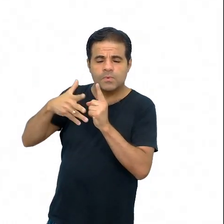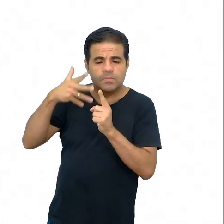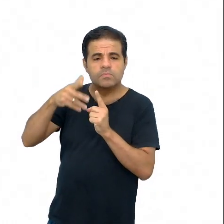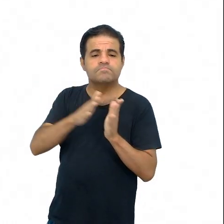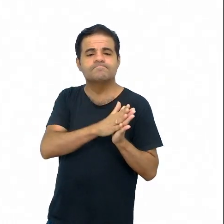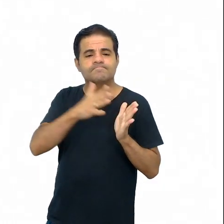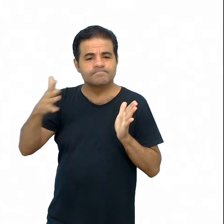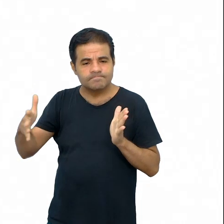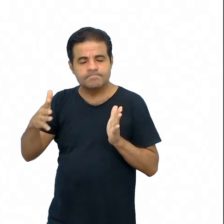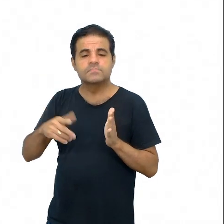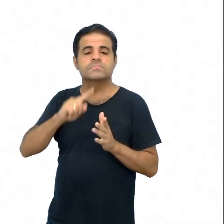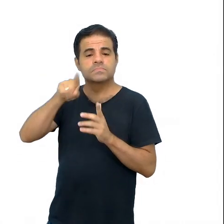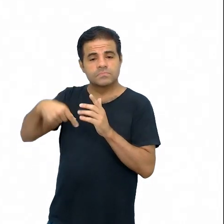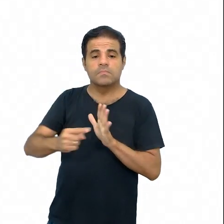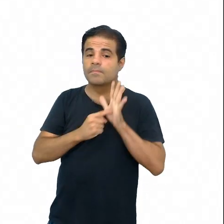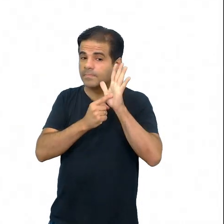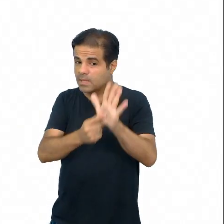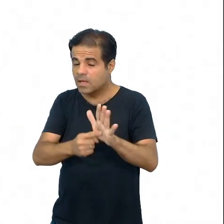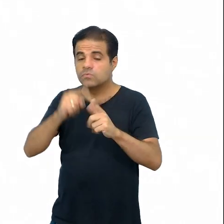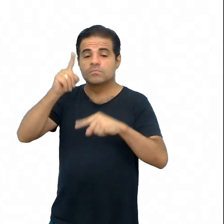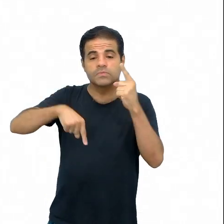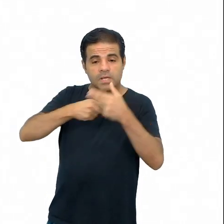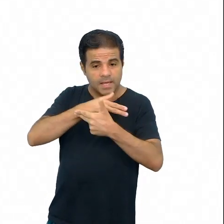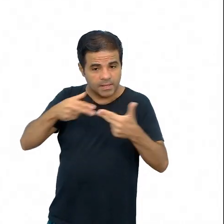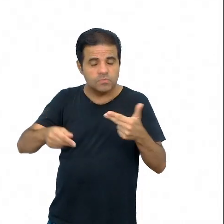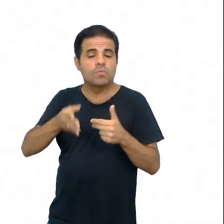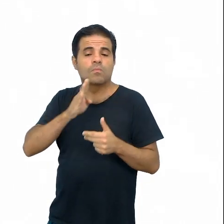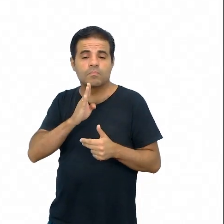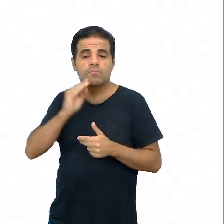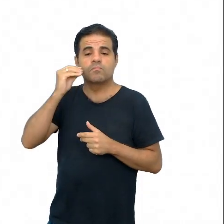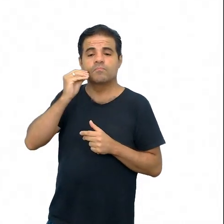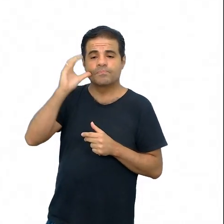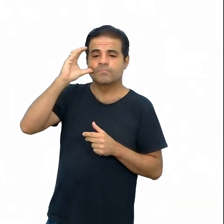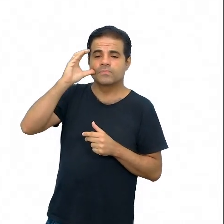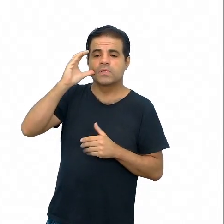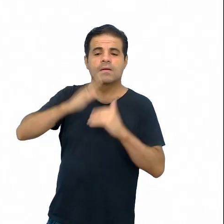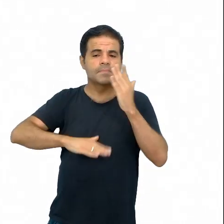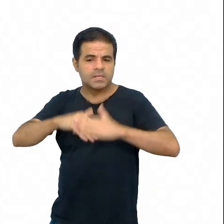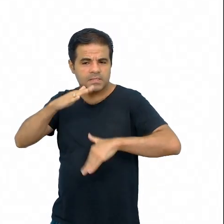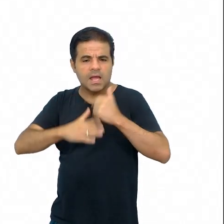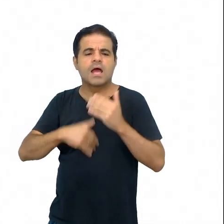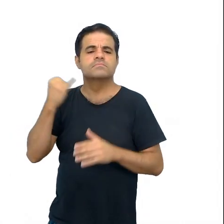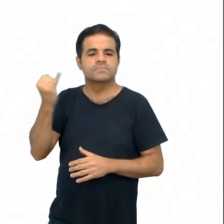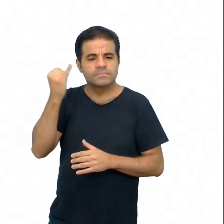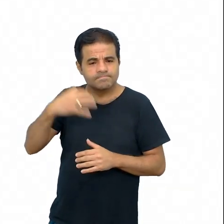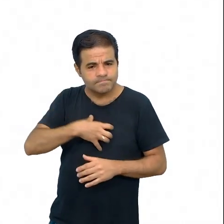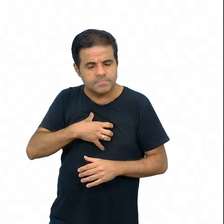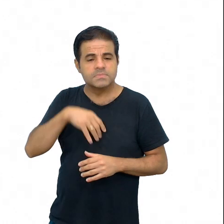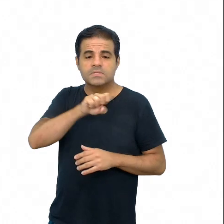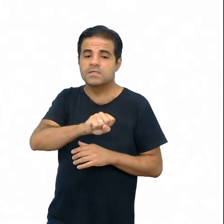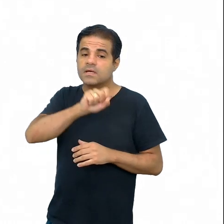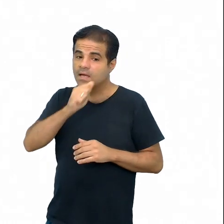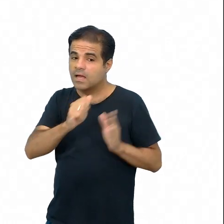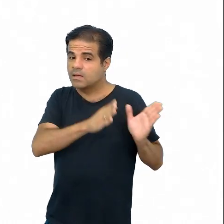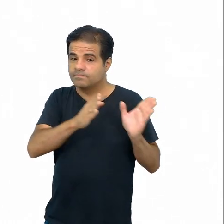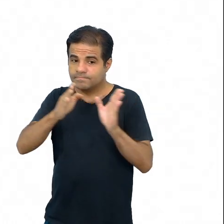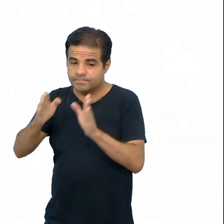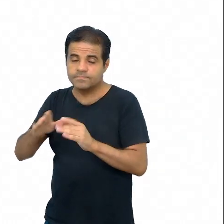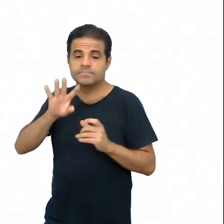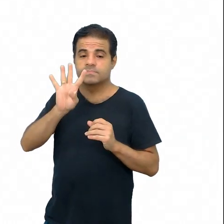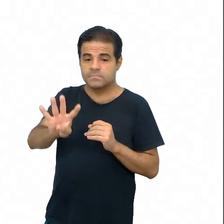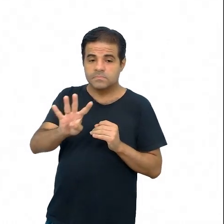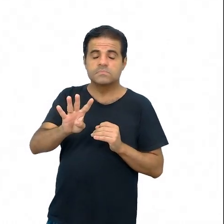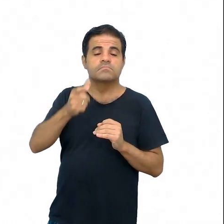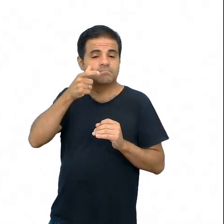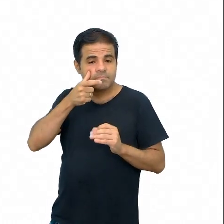abordar aqui. Depois, nós vamos apresentar os objetos de conhecimento e habilidades essenciais da sequência de atividade